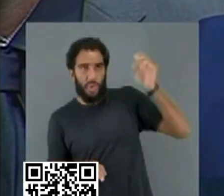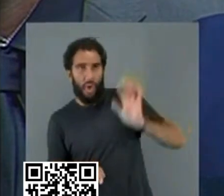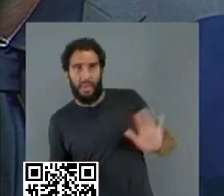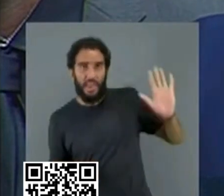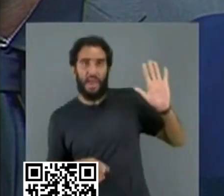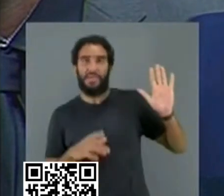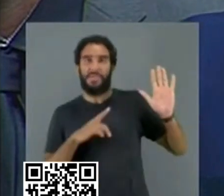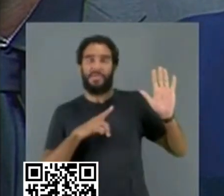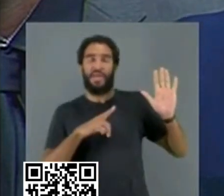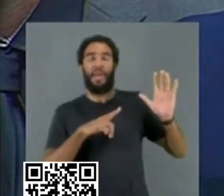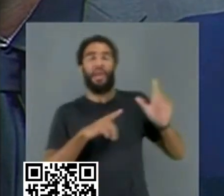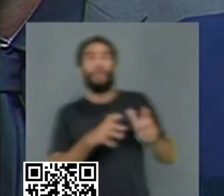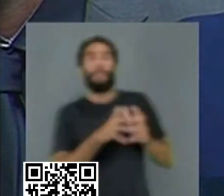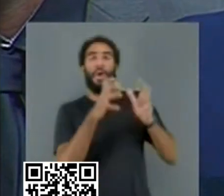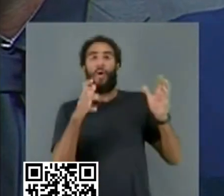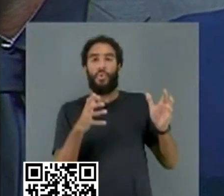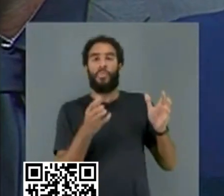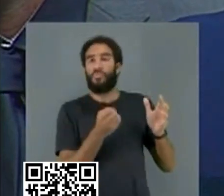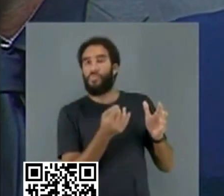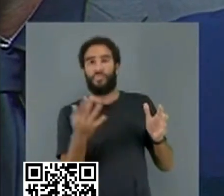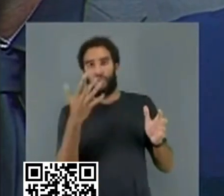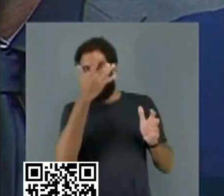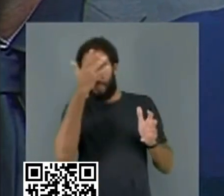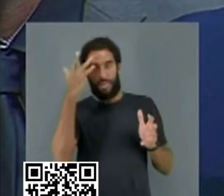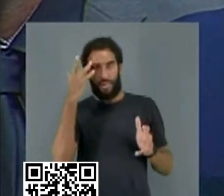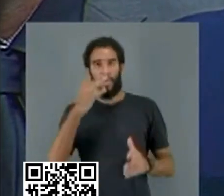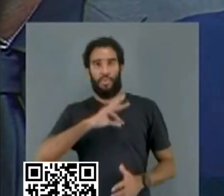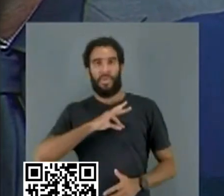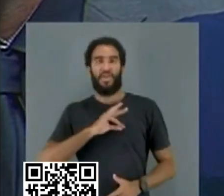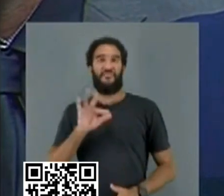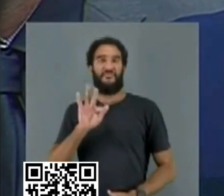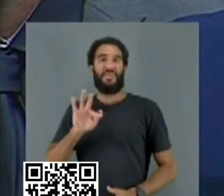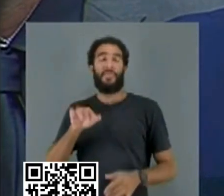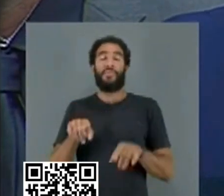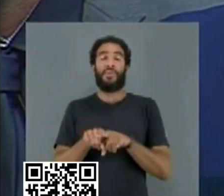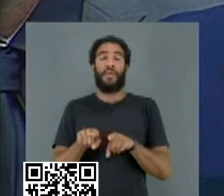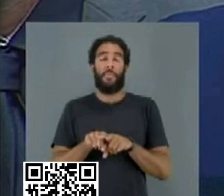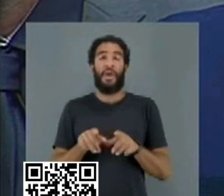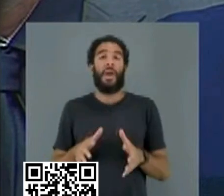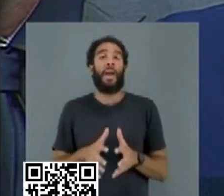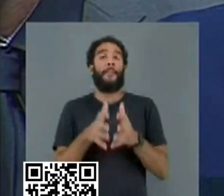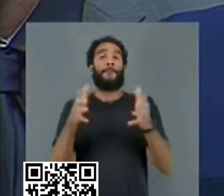o maior efetivo da instituição. É no Nordeste brasileiro também que está a maior